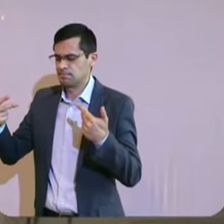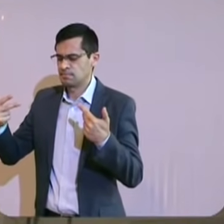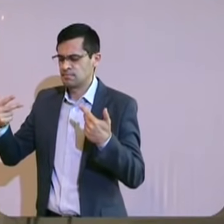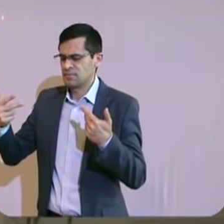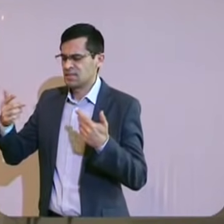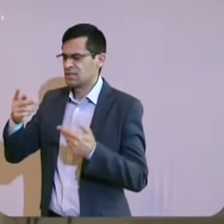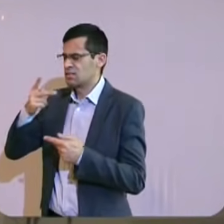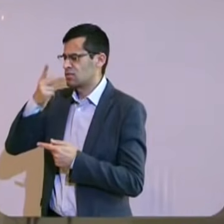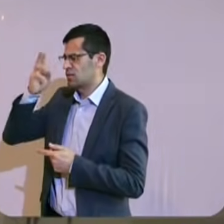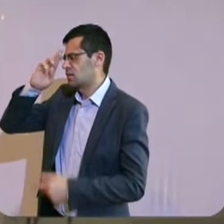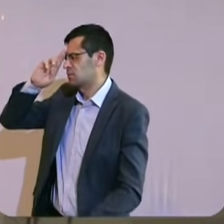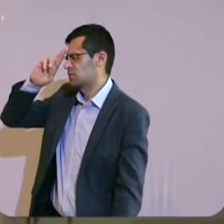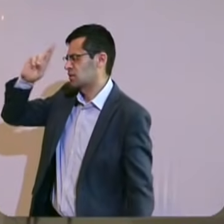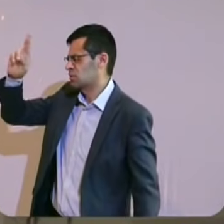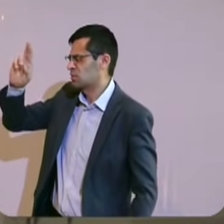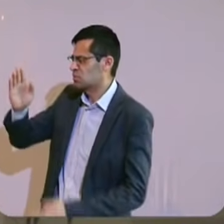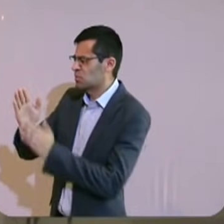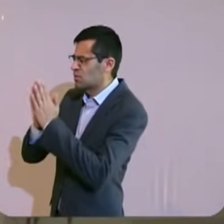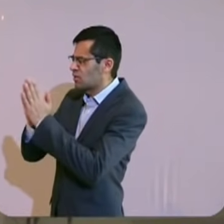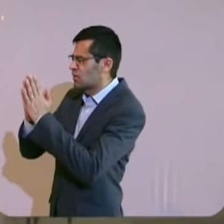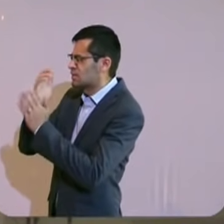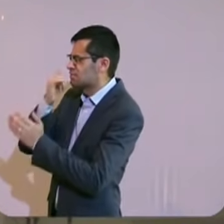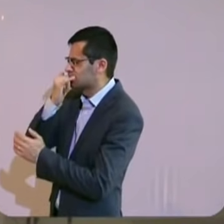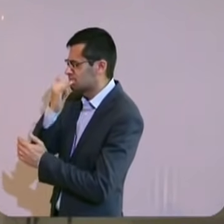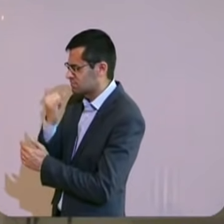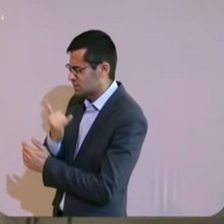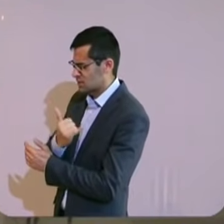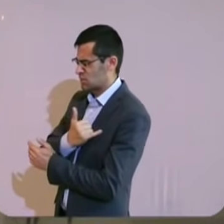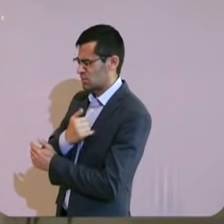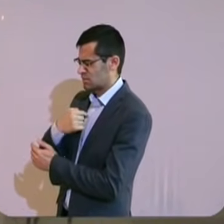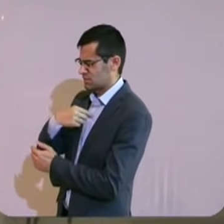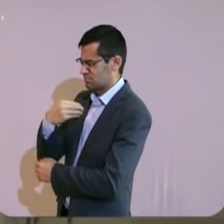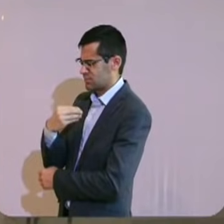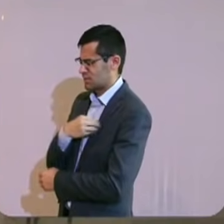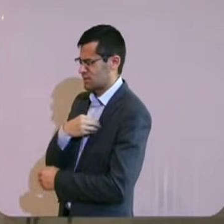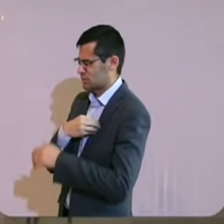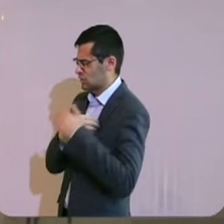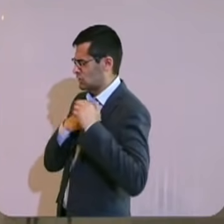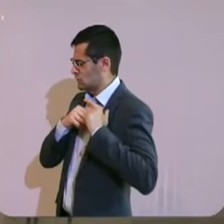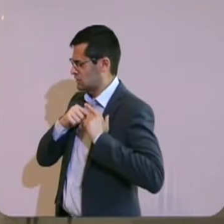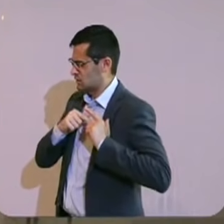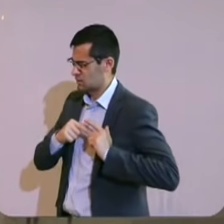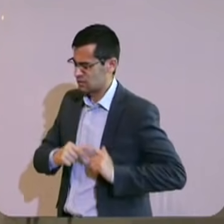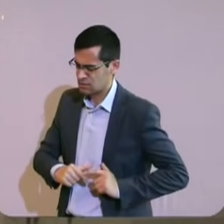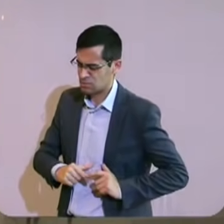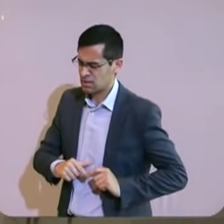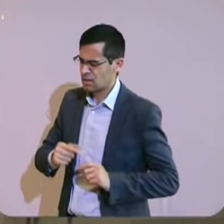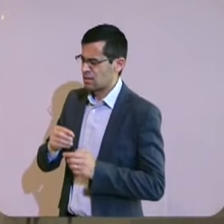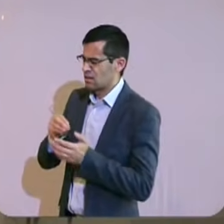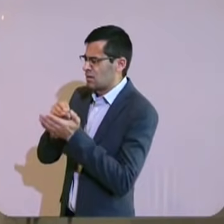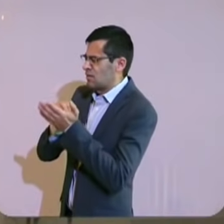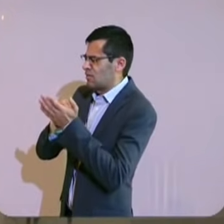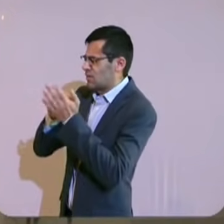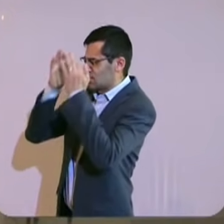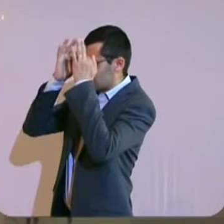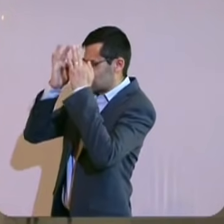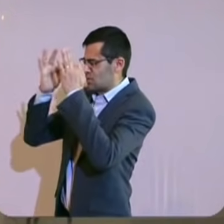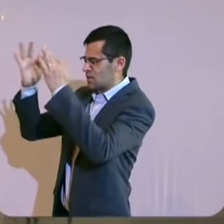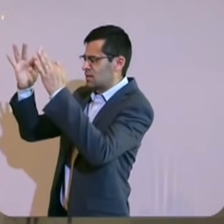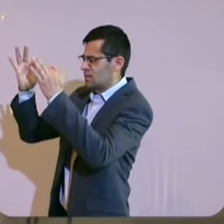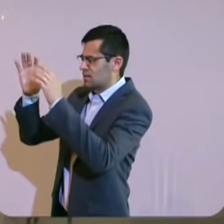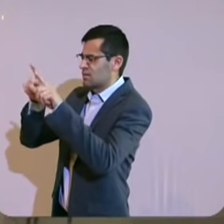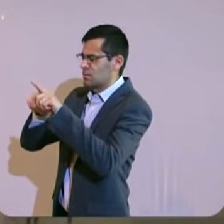E diga assim: Senhor, perdoa o meu pecado, a minha infidelidade, o